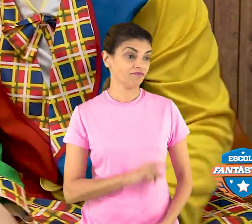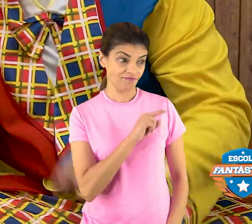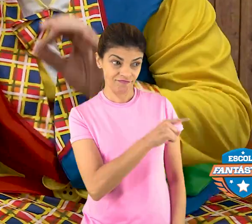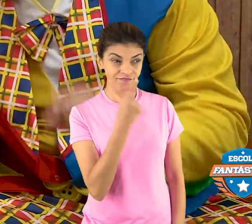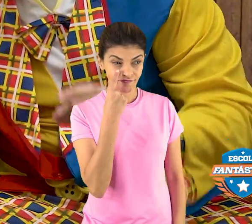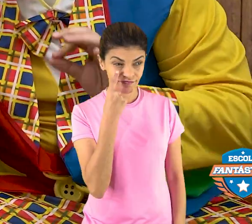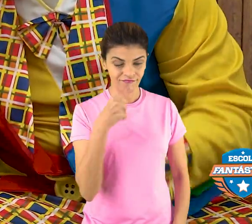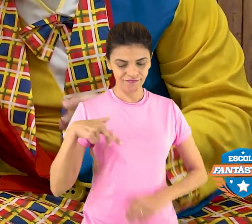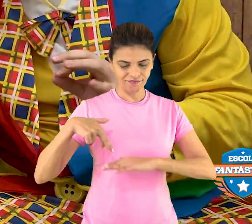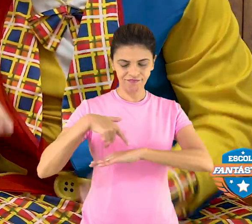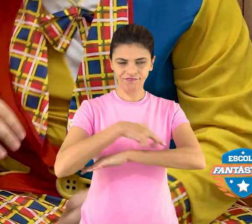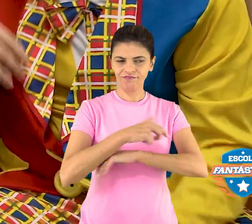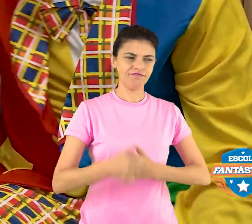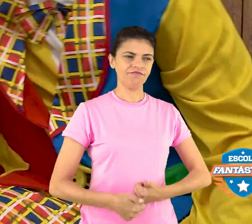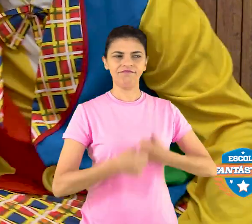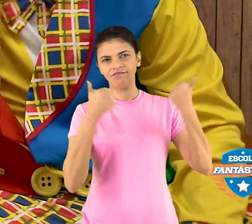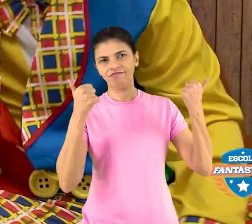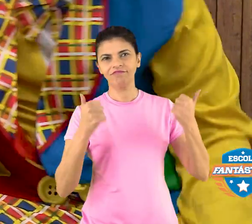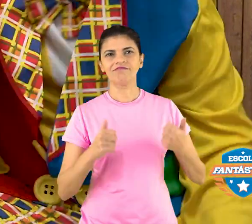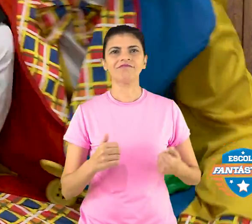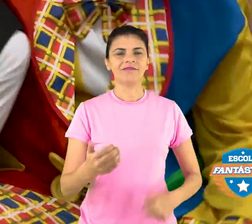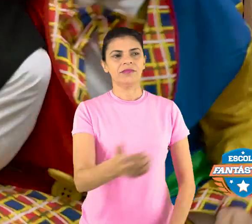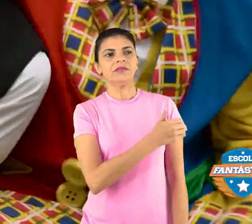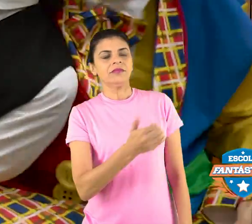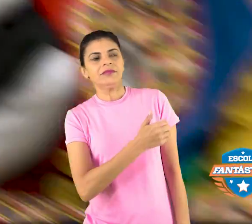Você vai ver o melhor desfile da sua vida.